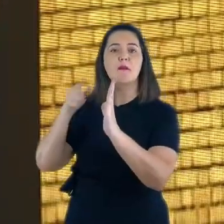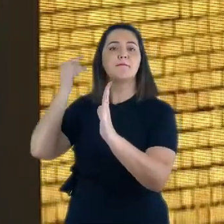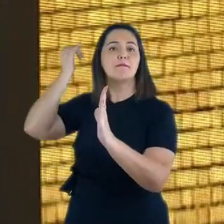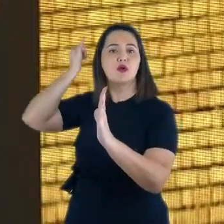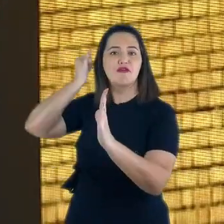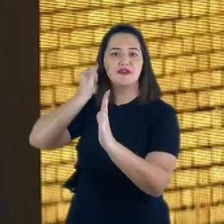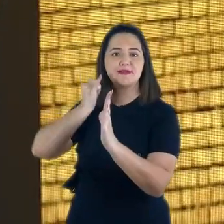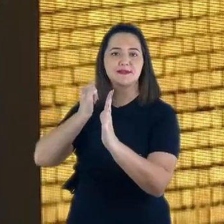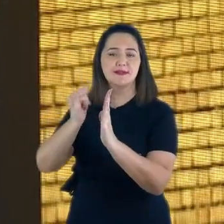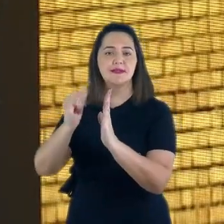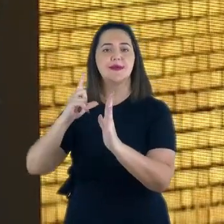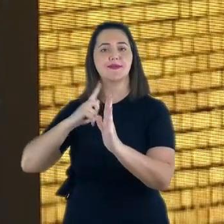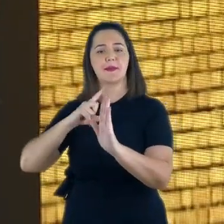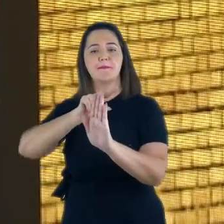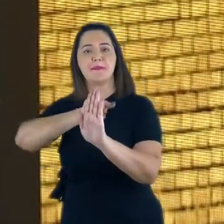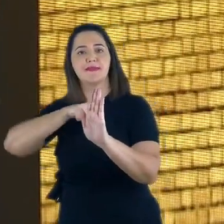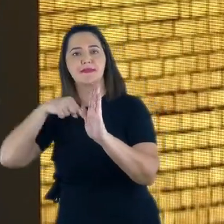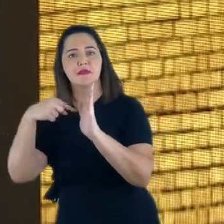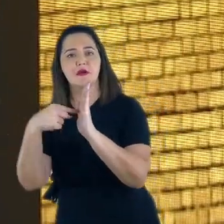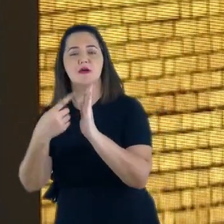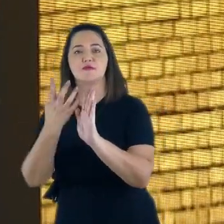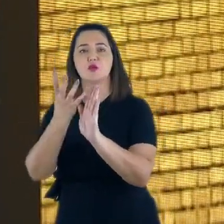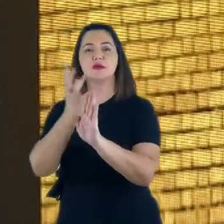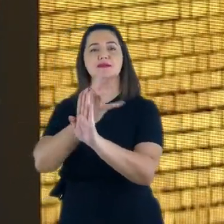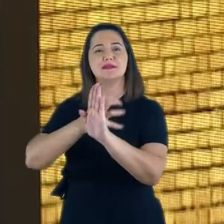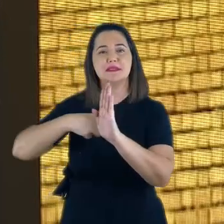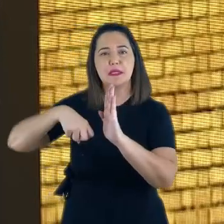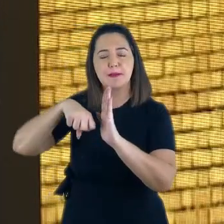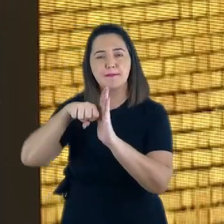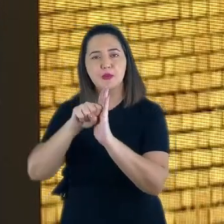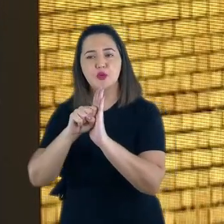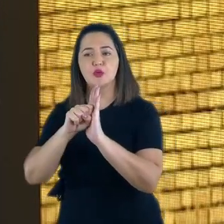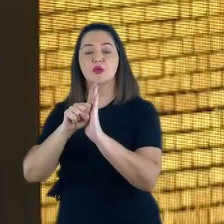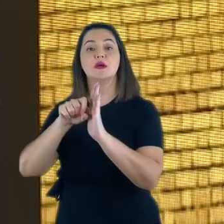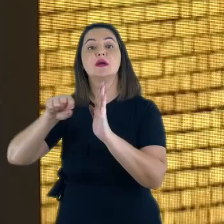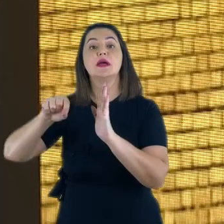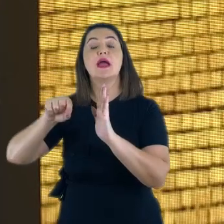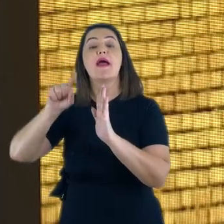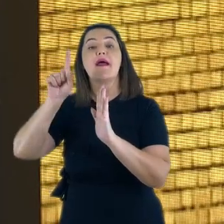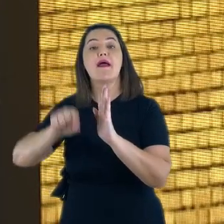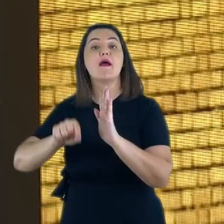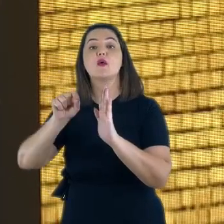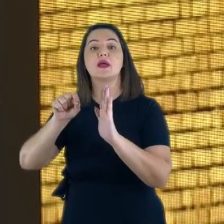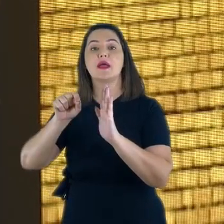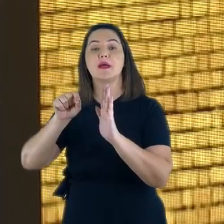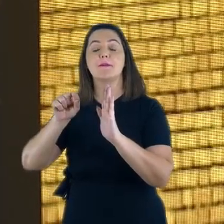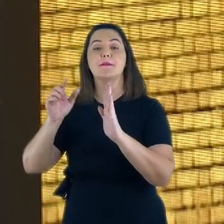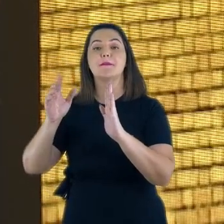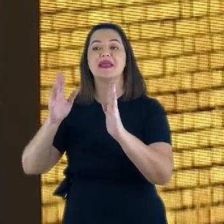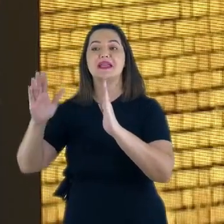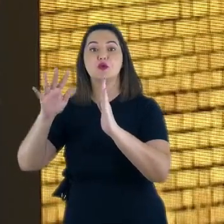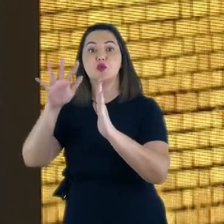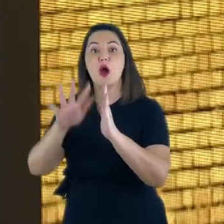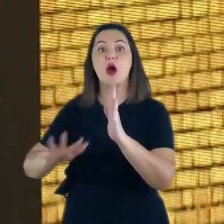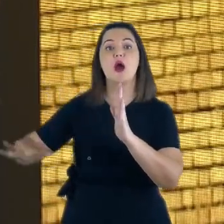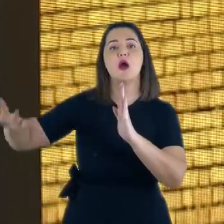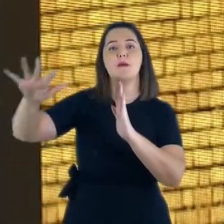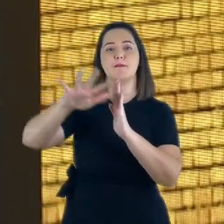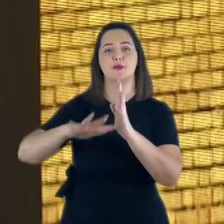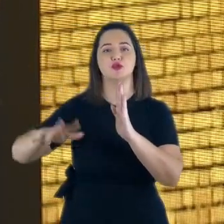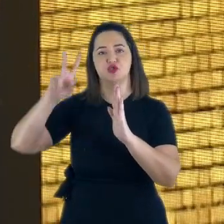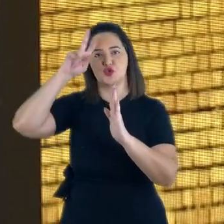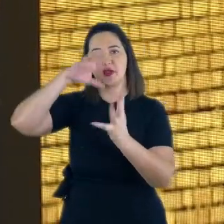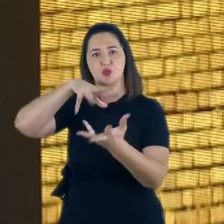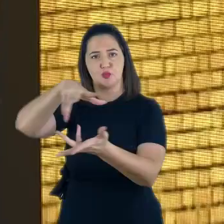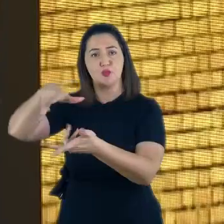profecias simbólicas ou apocalipse, isto é, elas são mais amplas, então os profetas frequentemente, claro, sob